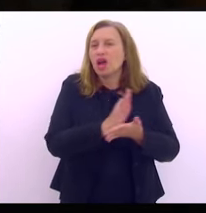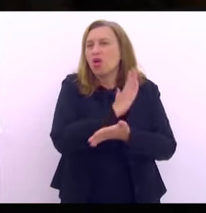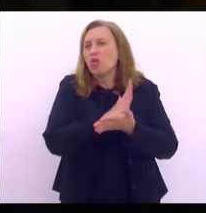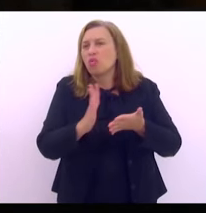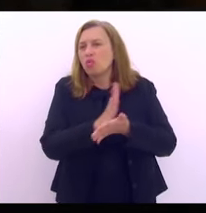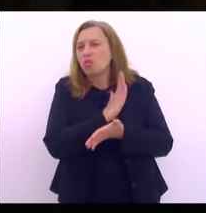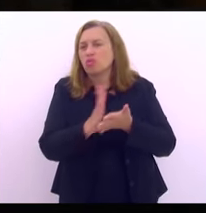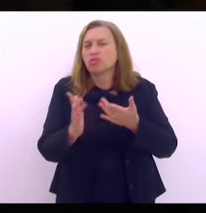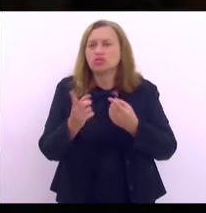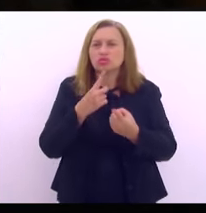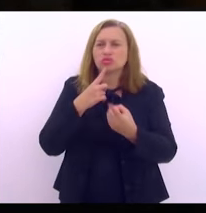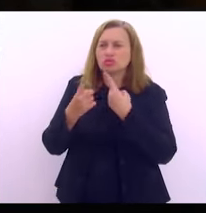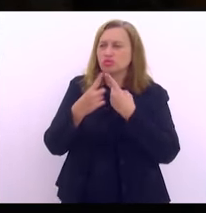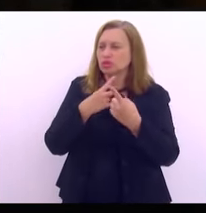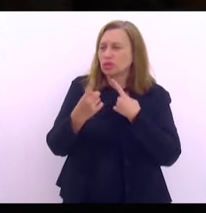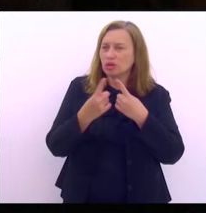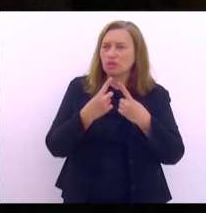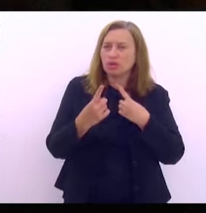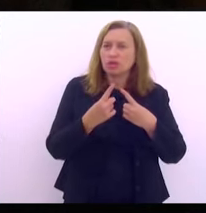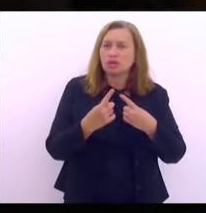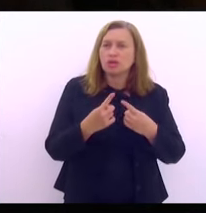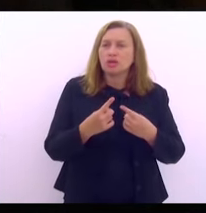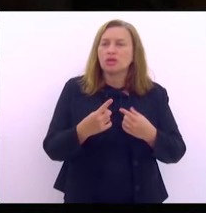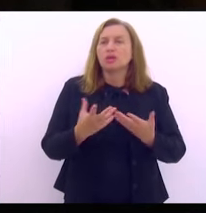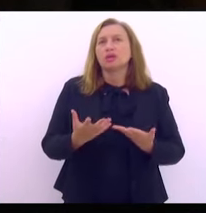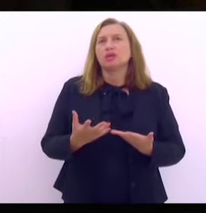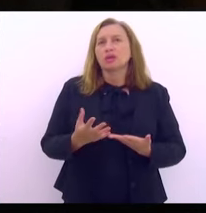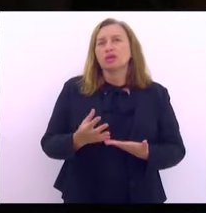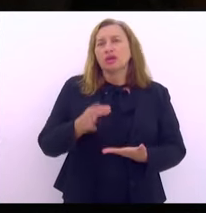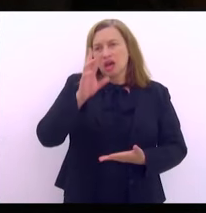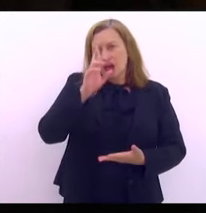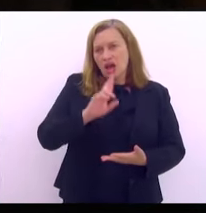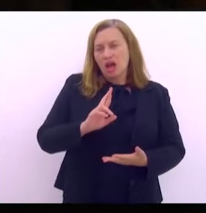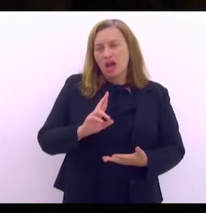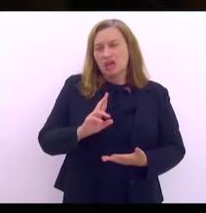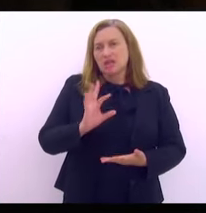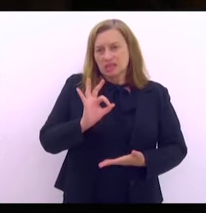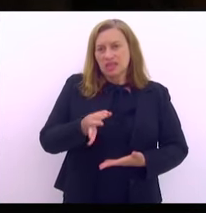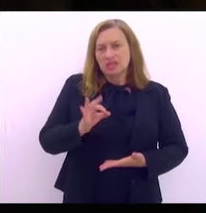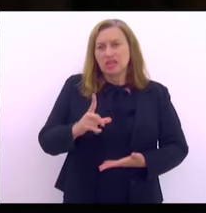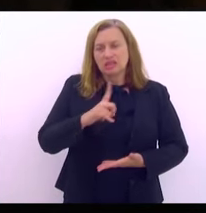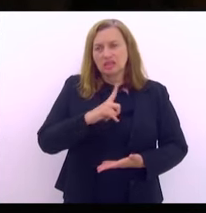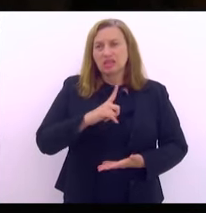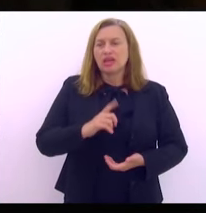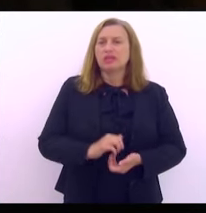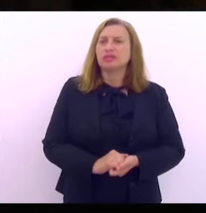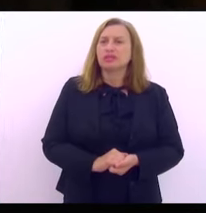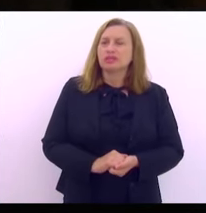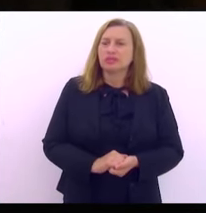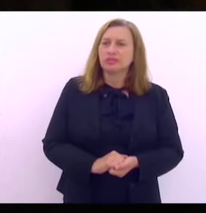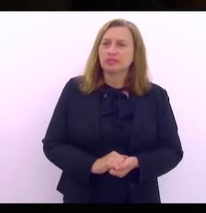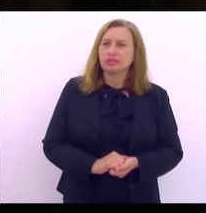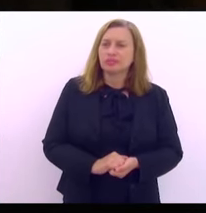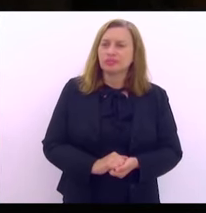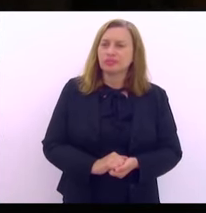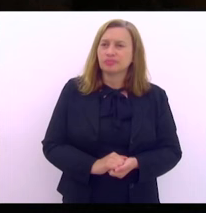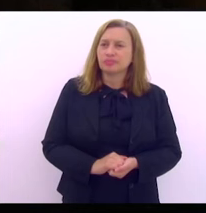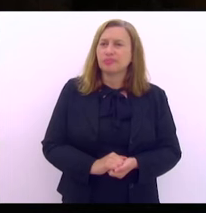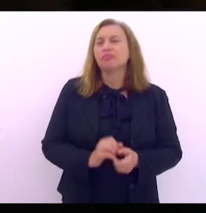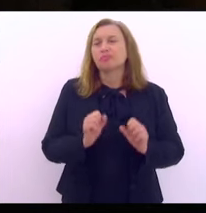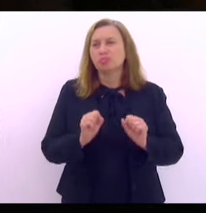algum desses discursos tem razoabilidade, senhora presidente. Dizer que os celulares